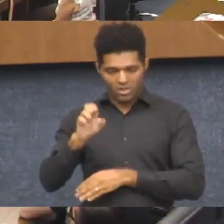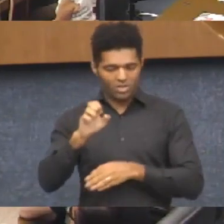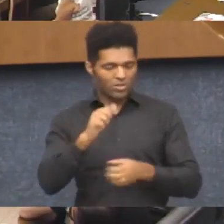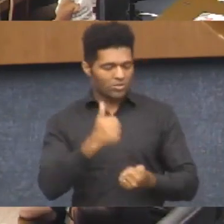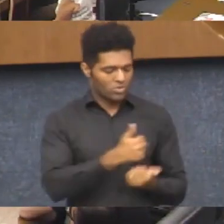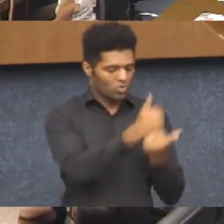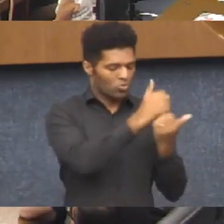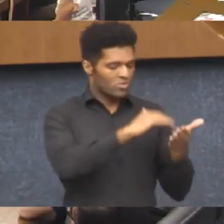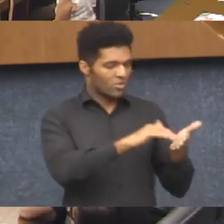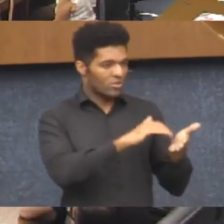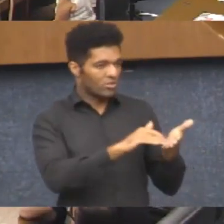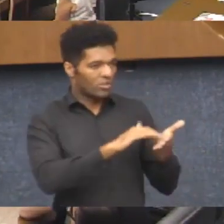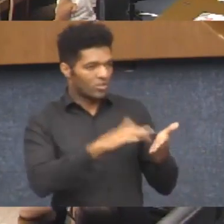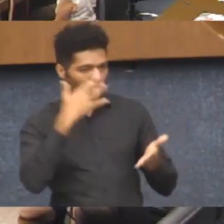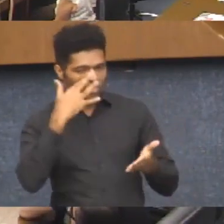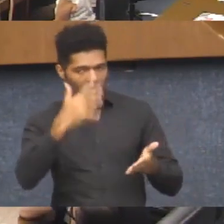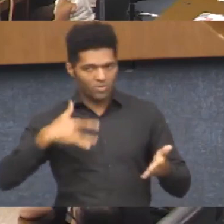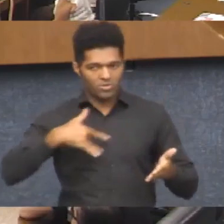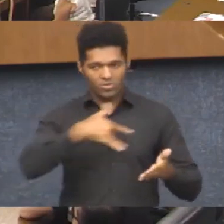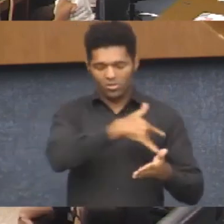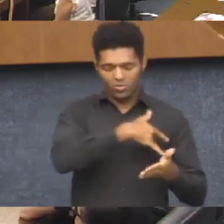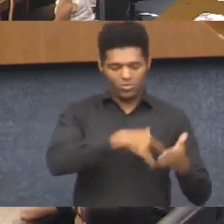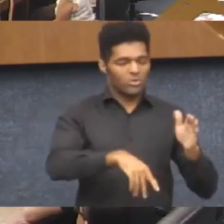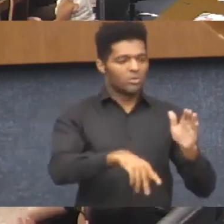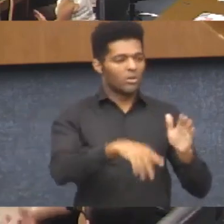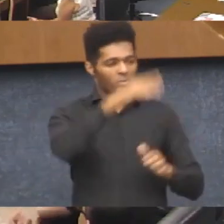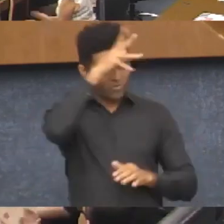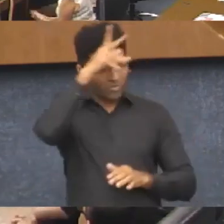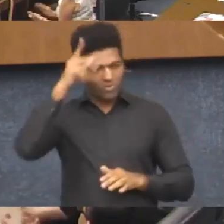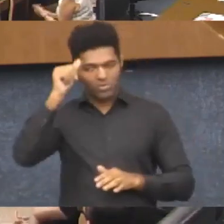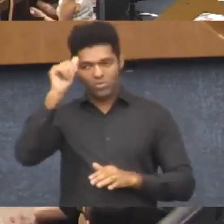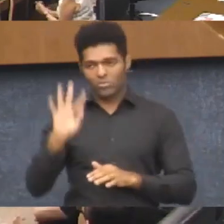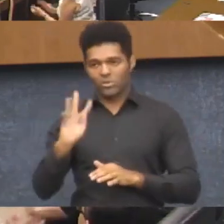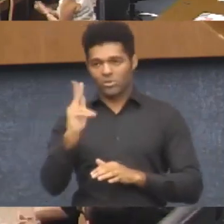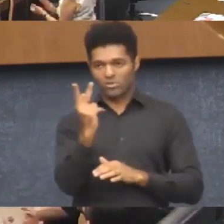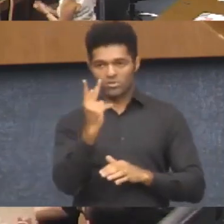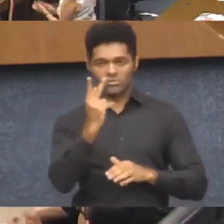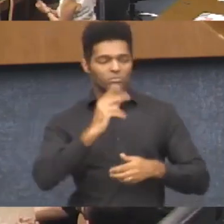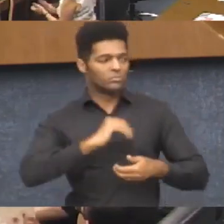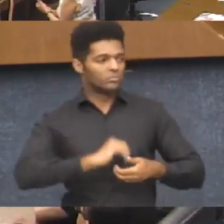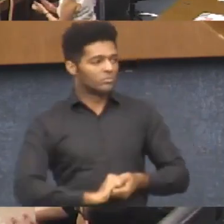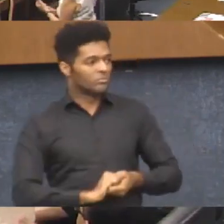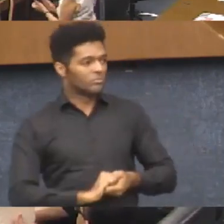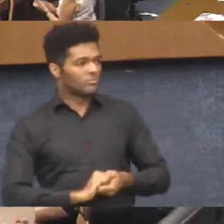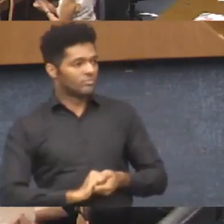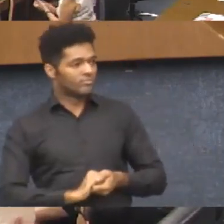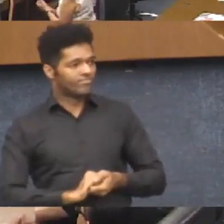de Atenção à Saúde da Prefeitura de Belo Horizonte.